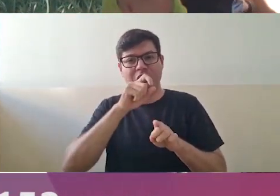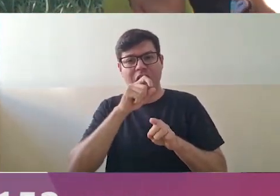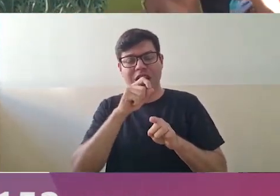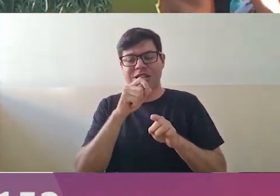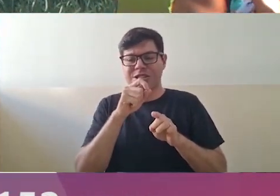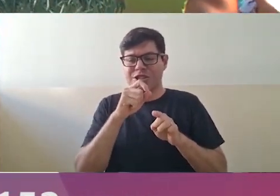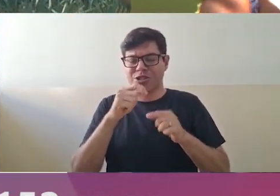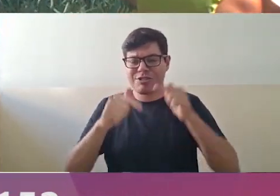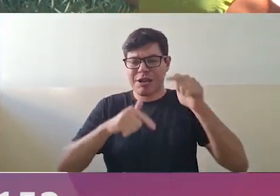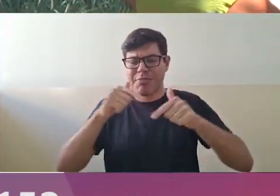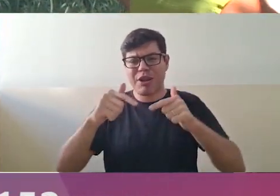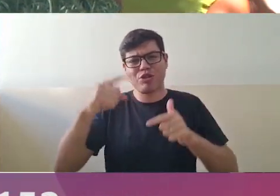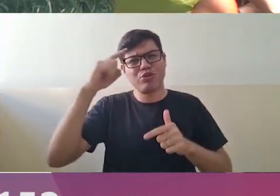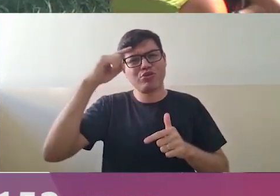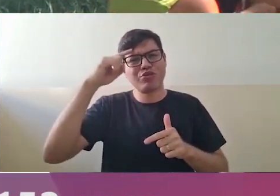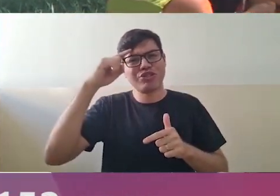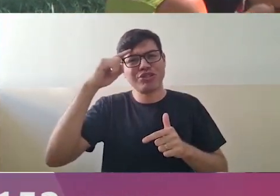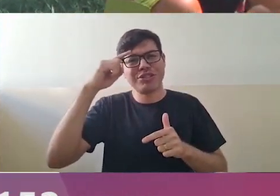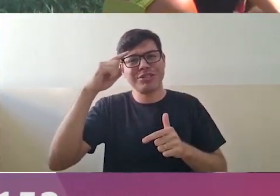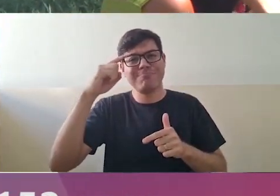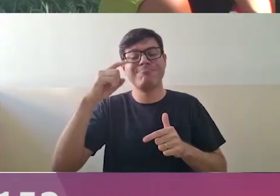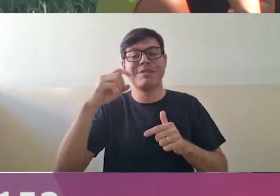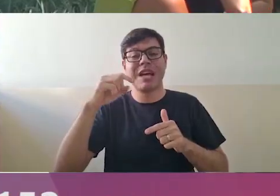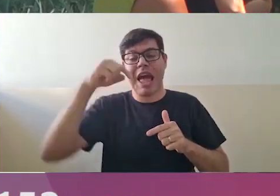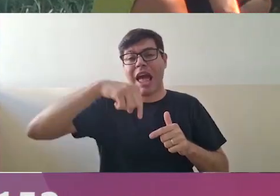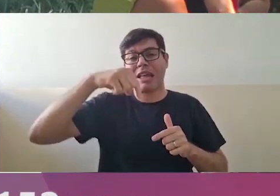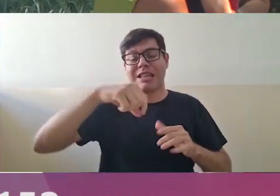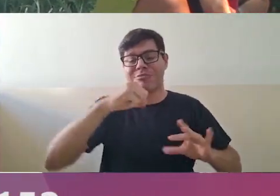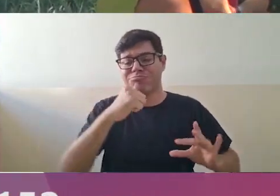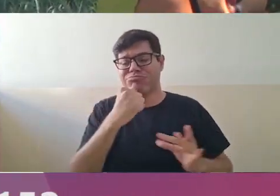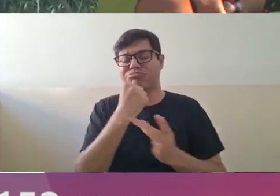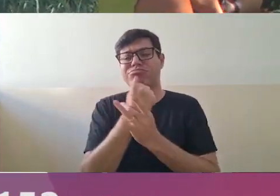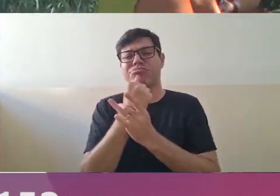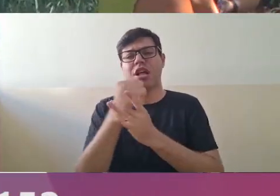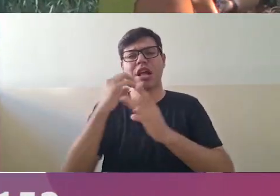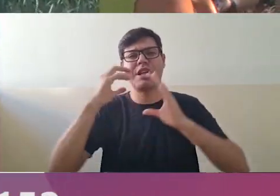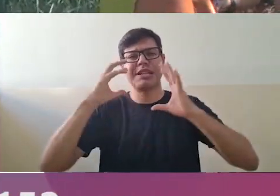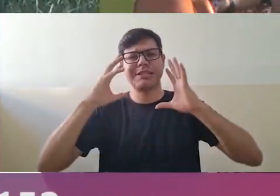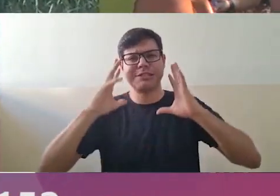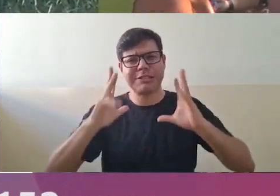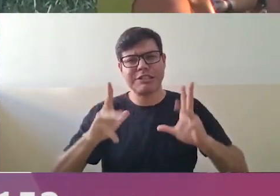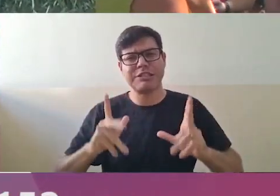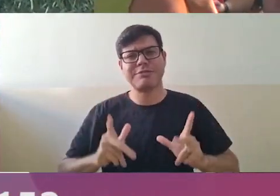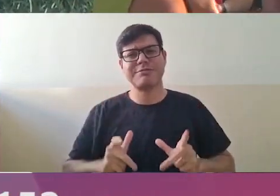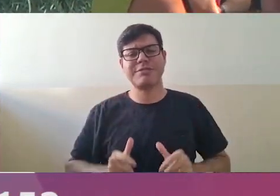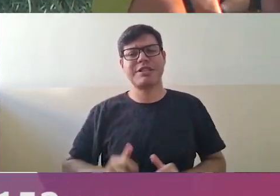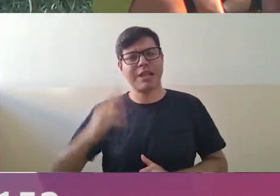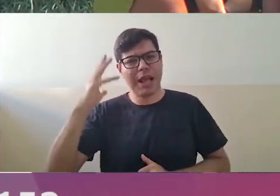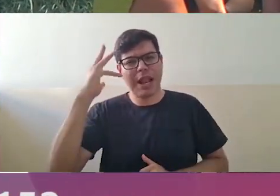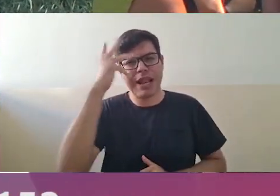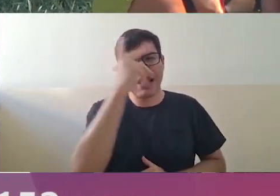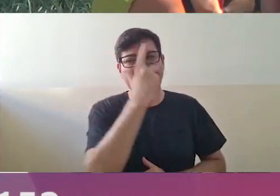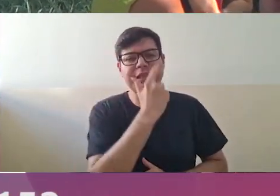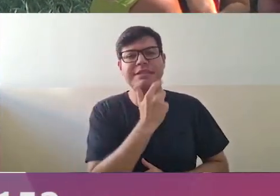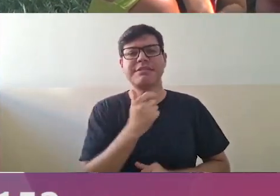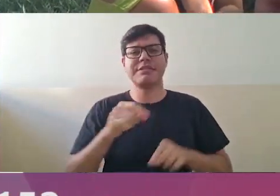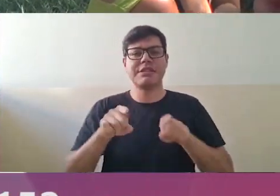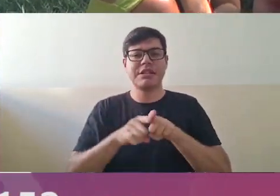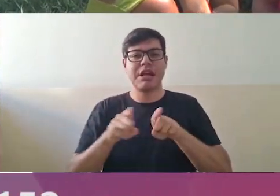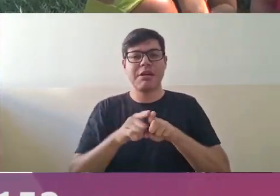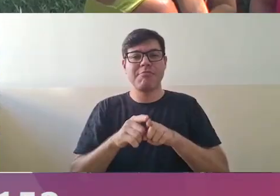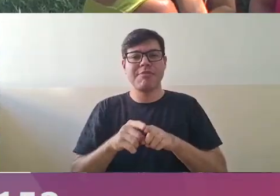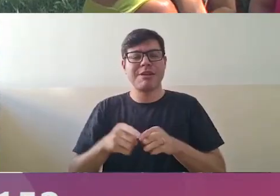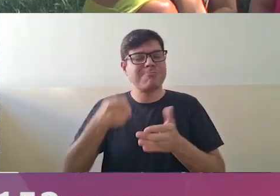gente vai fazer o melhor que pode e com muito trabalho e com o coração e Deus à frente de tudo. Um grande abraço, parabéns à cidade de